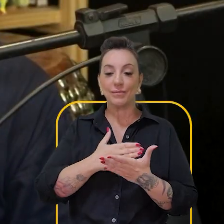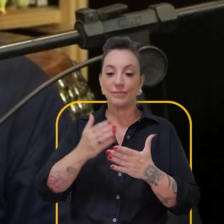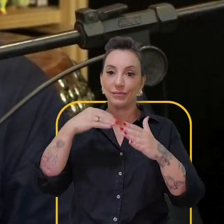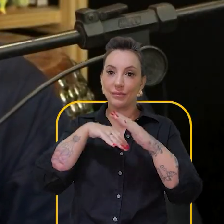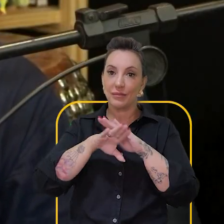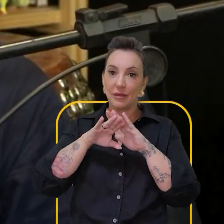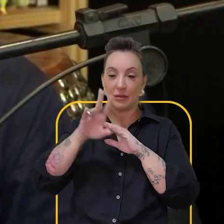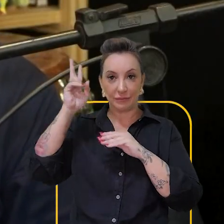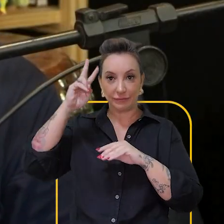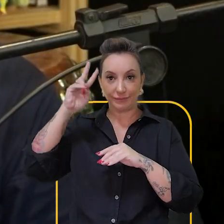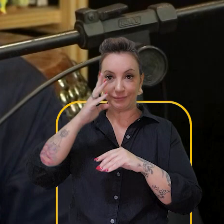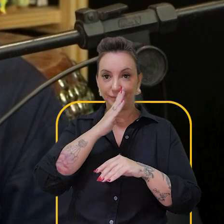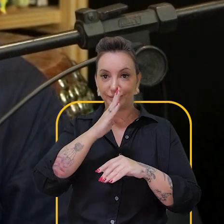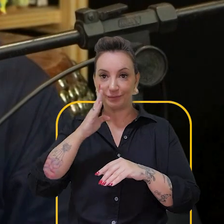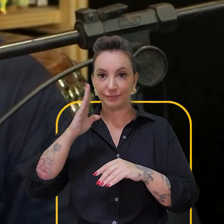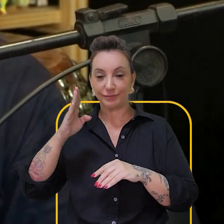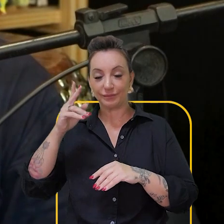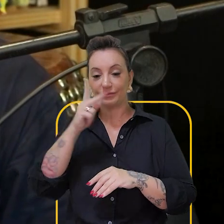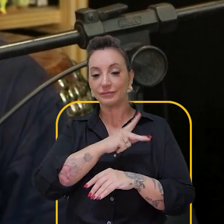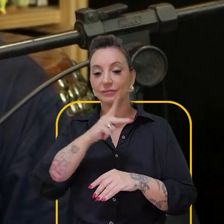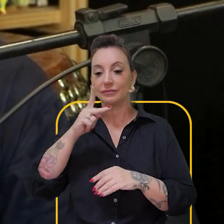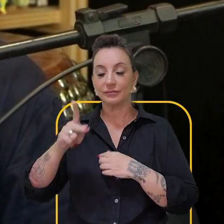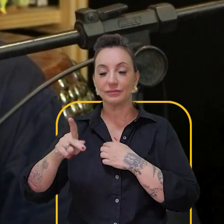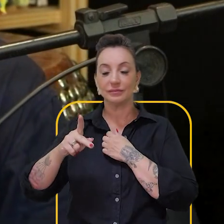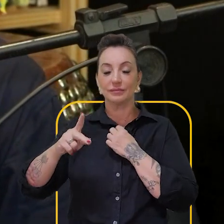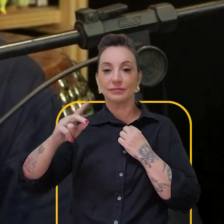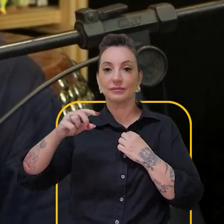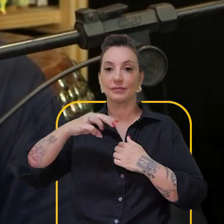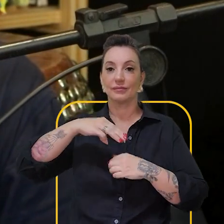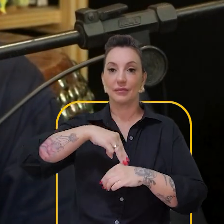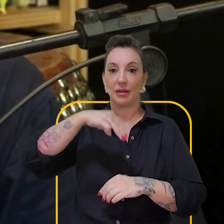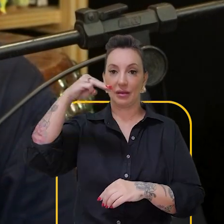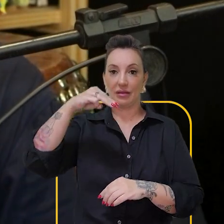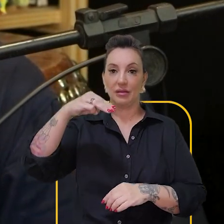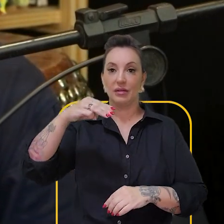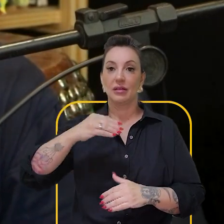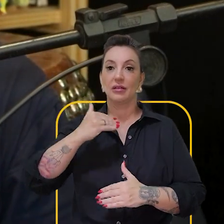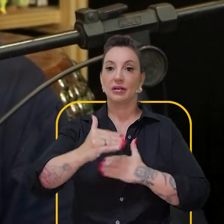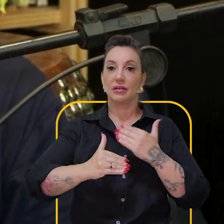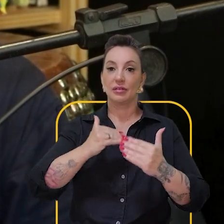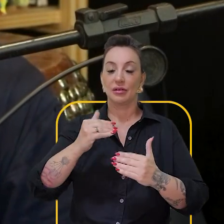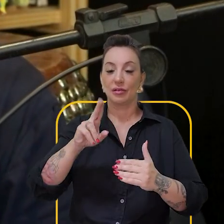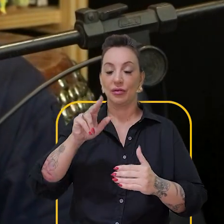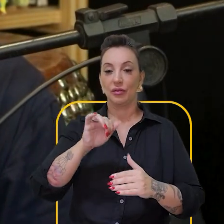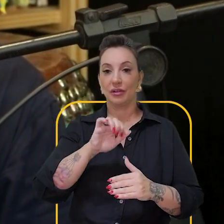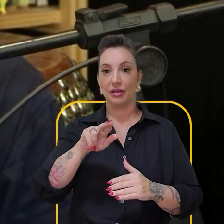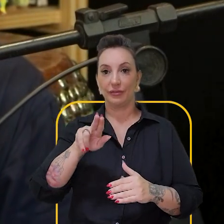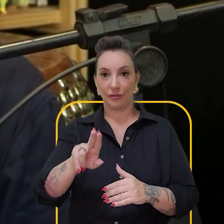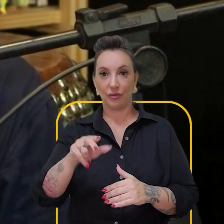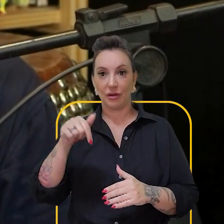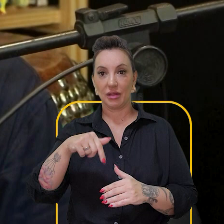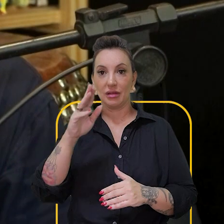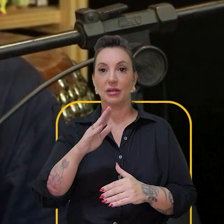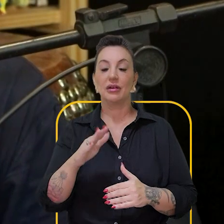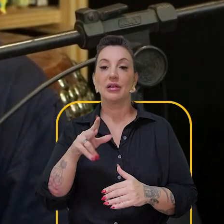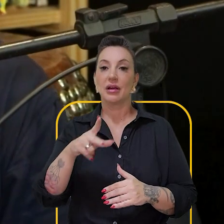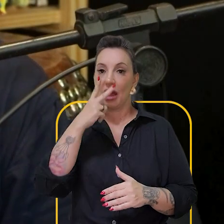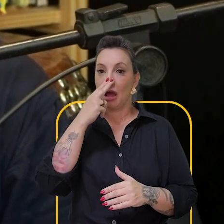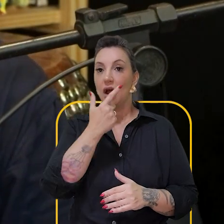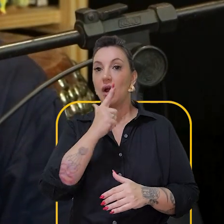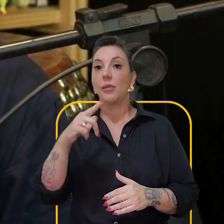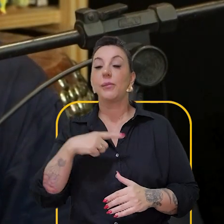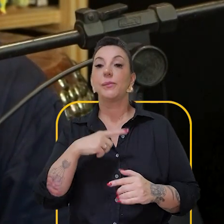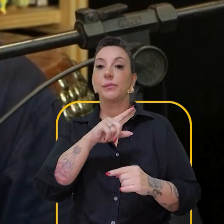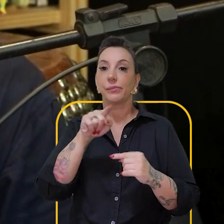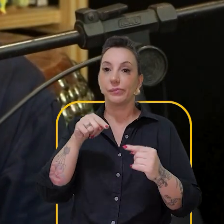um acervo com a história dos professores dos grandes mestres que sedimentaram o kung fu aqui no Brasil então acho que esse é